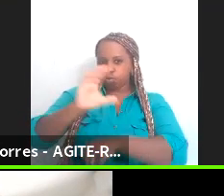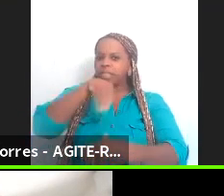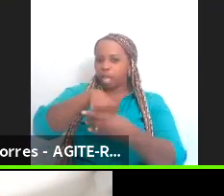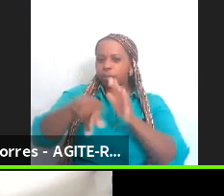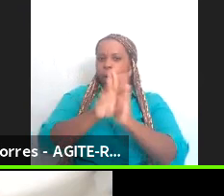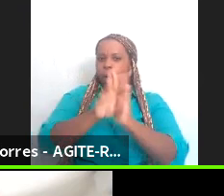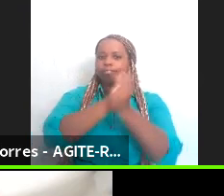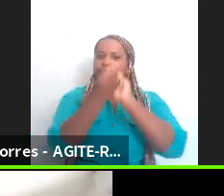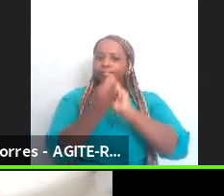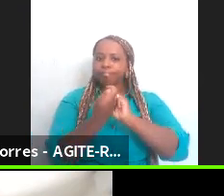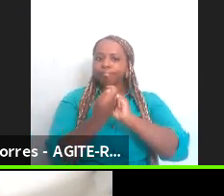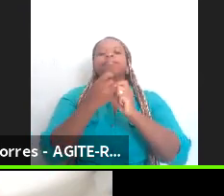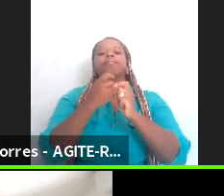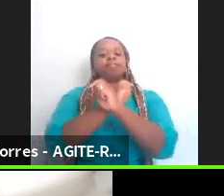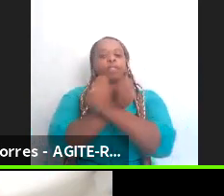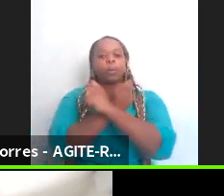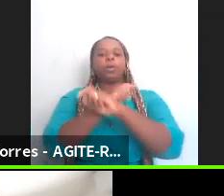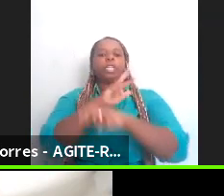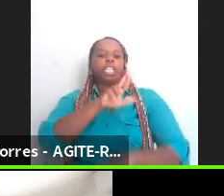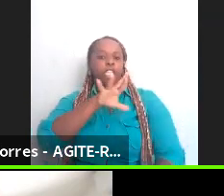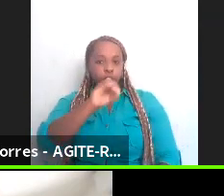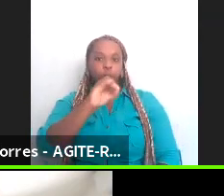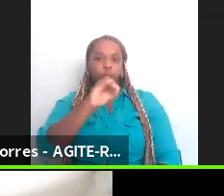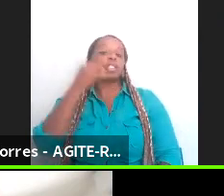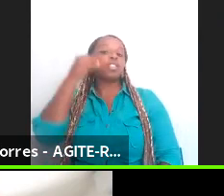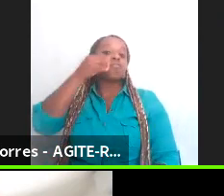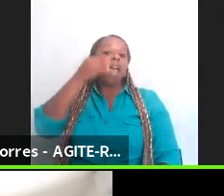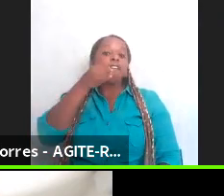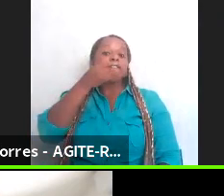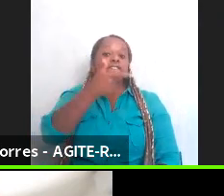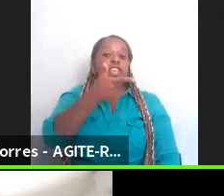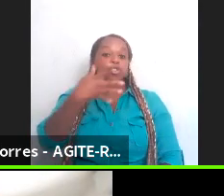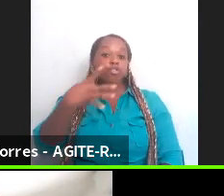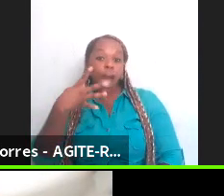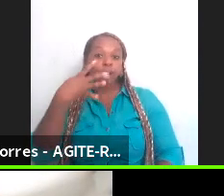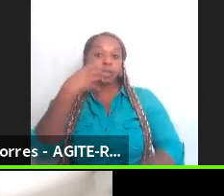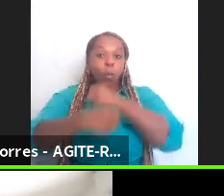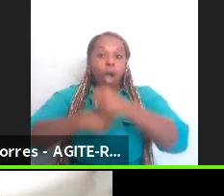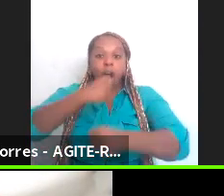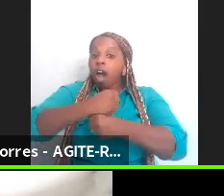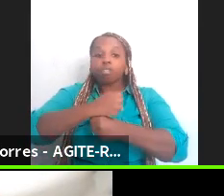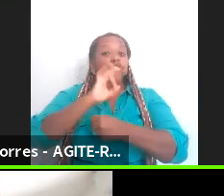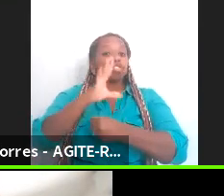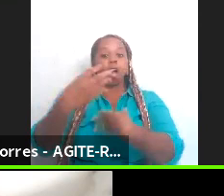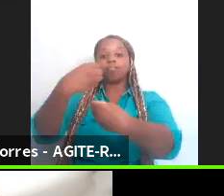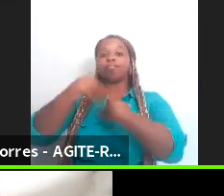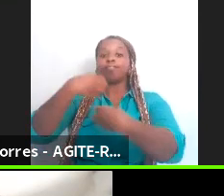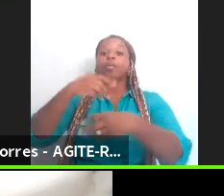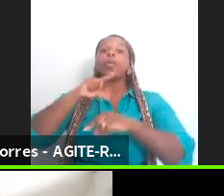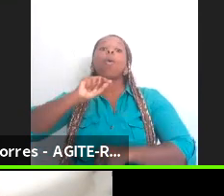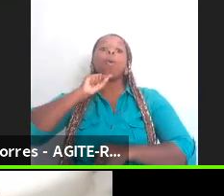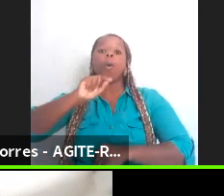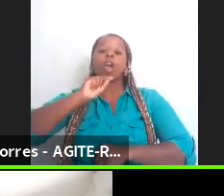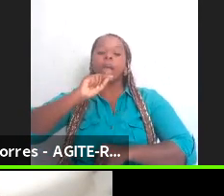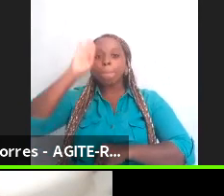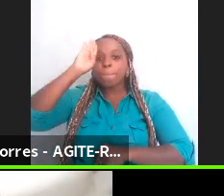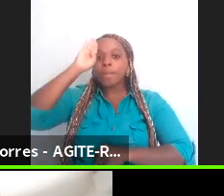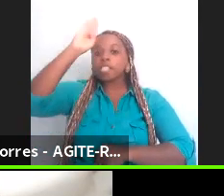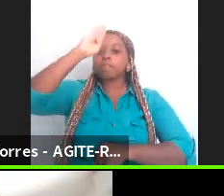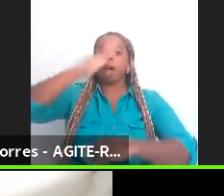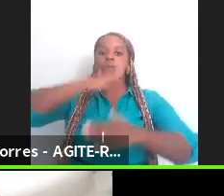a minha experiência de 24 anos me ensinam apenas a ter calma. Ter calma, sabe,